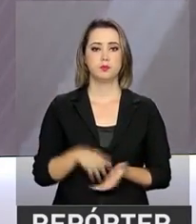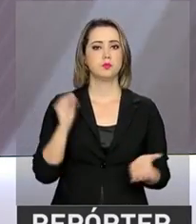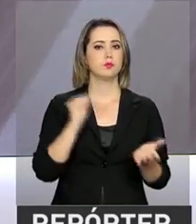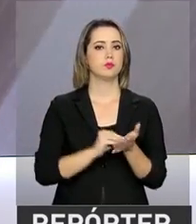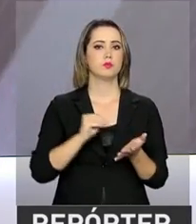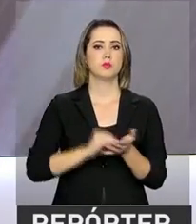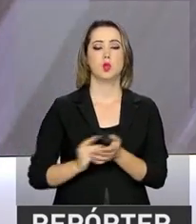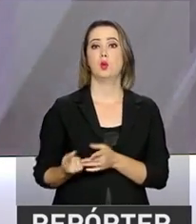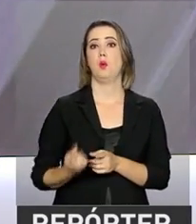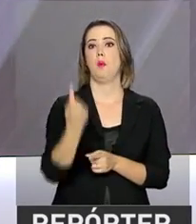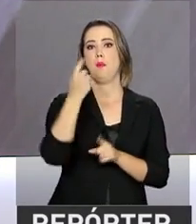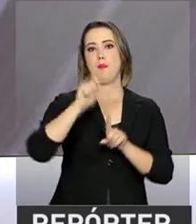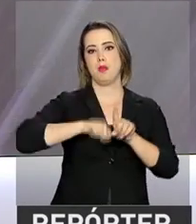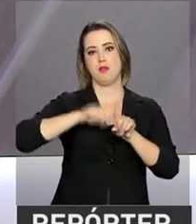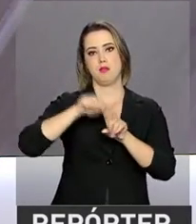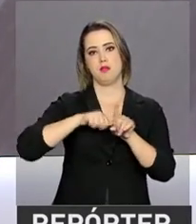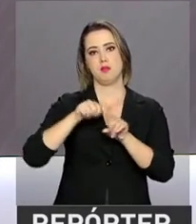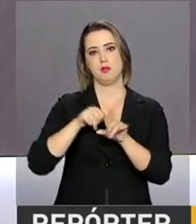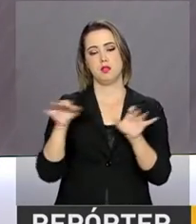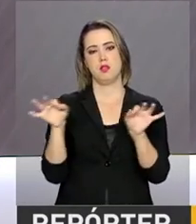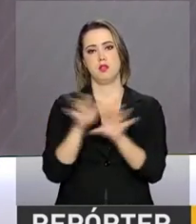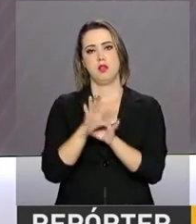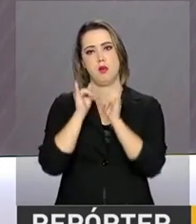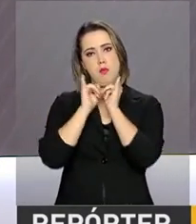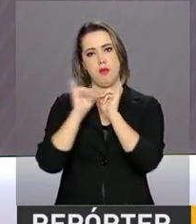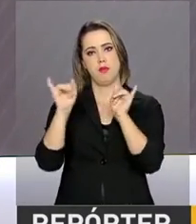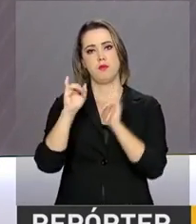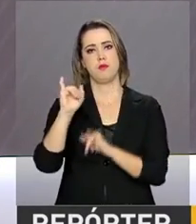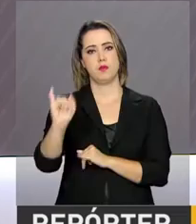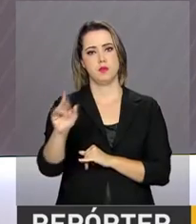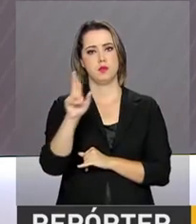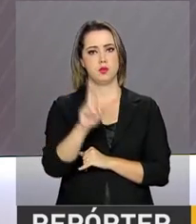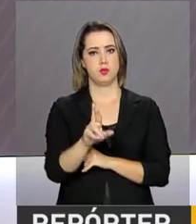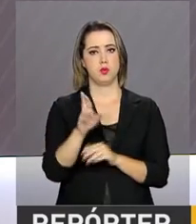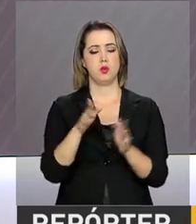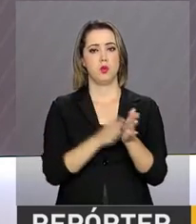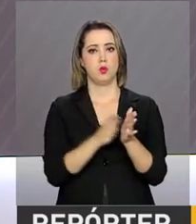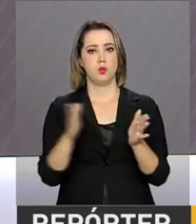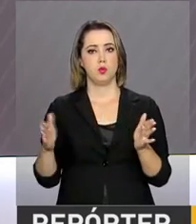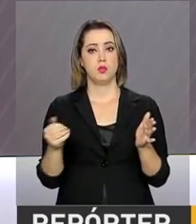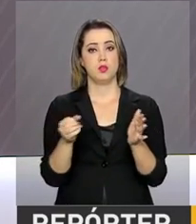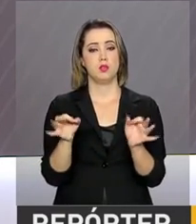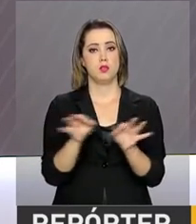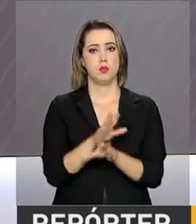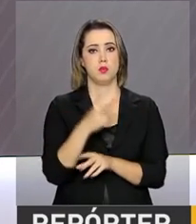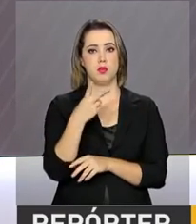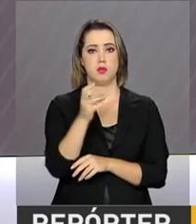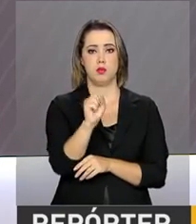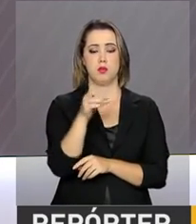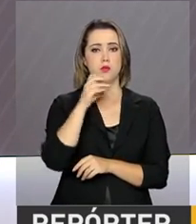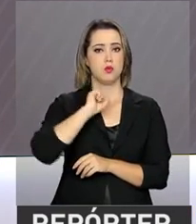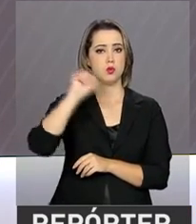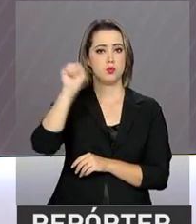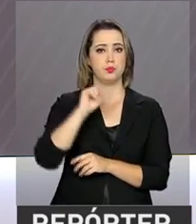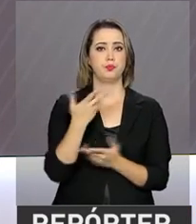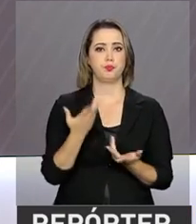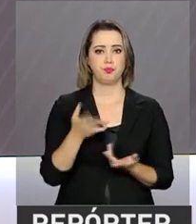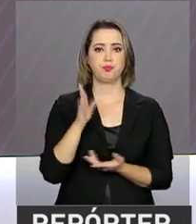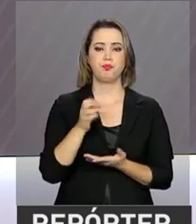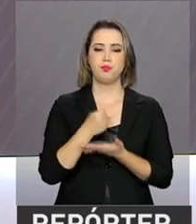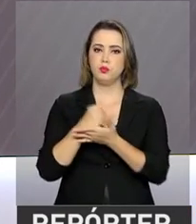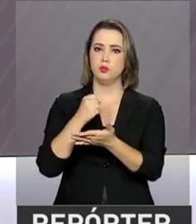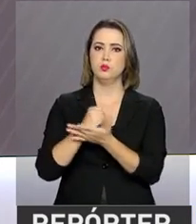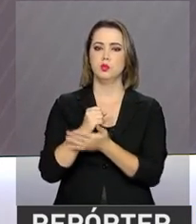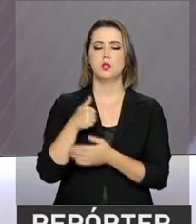menos de um mês para a entrega da declaração do imposto de renda o prazo termina no dia 28 de abril segundo a receita federal já foram